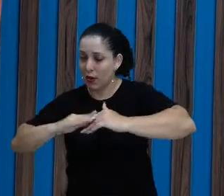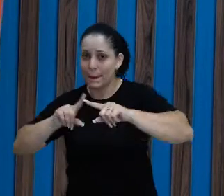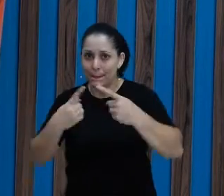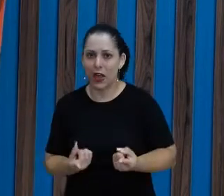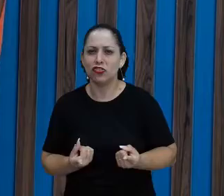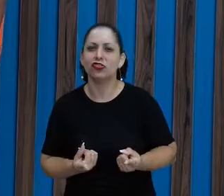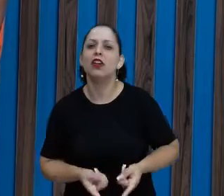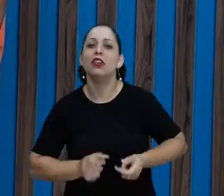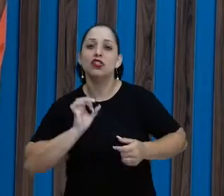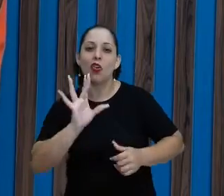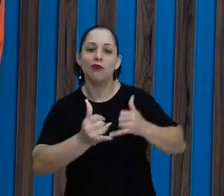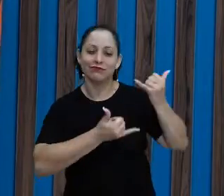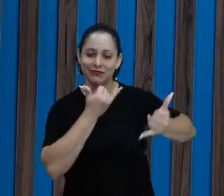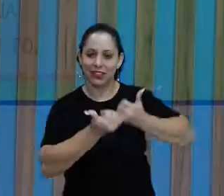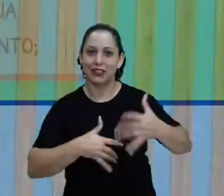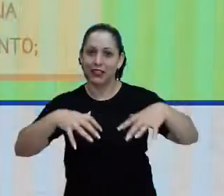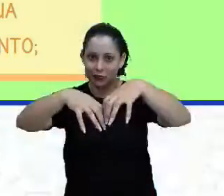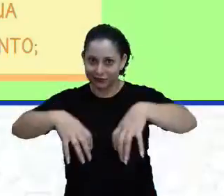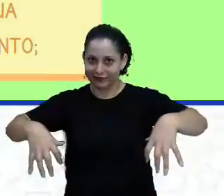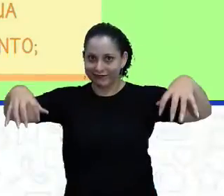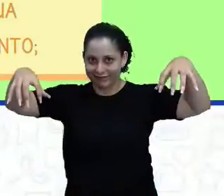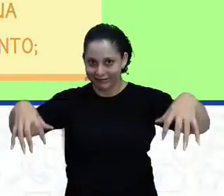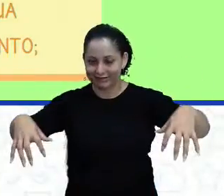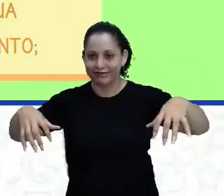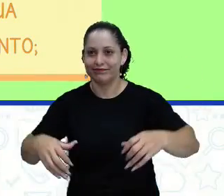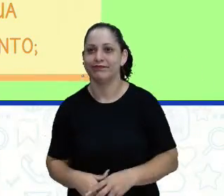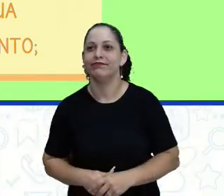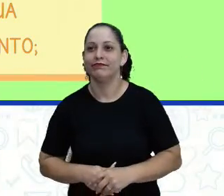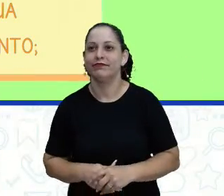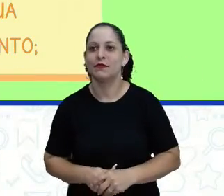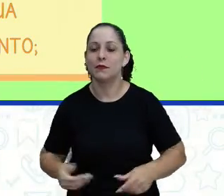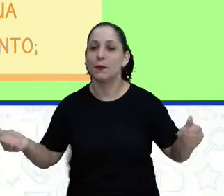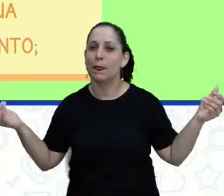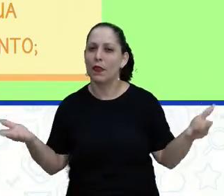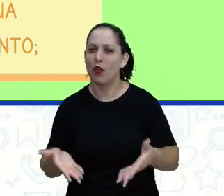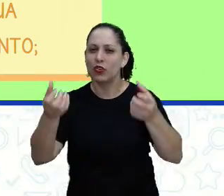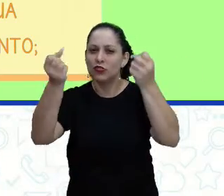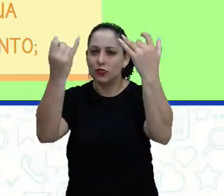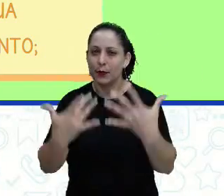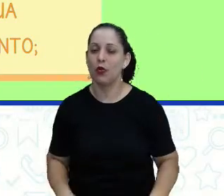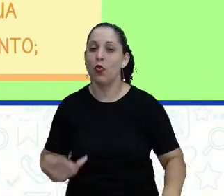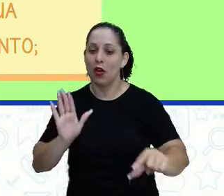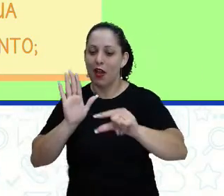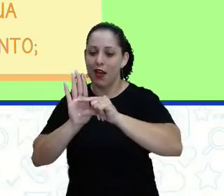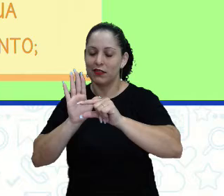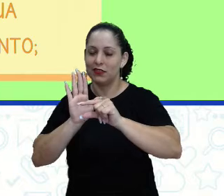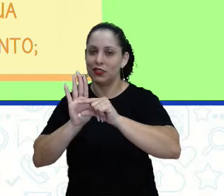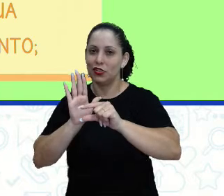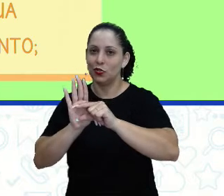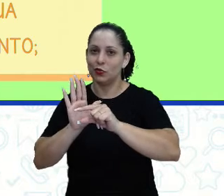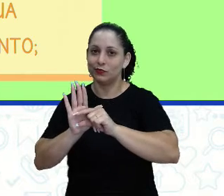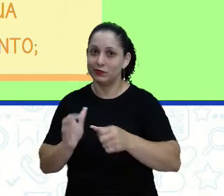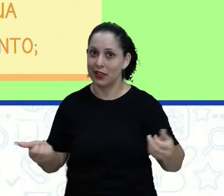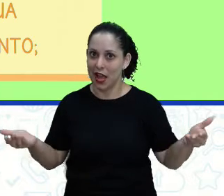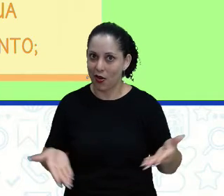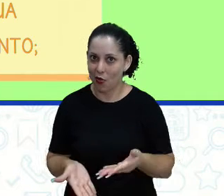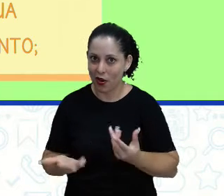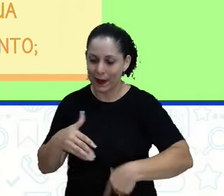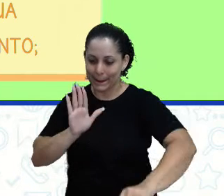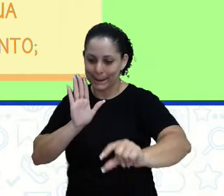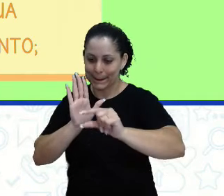aí, tá bom? Então, ó, aí a gente falou do artigo e a gente tem agora no